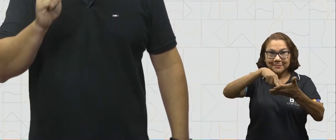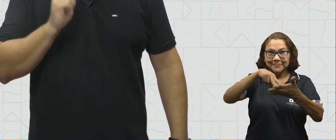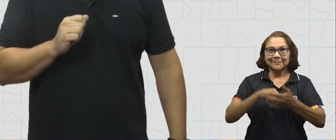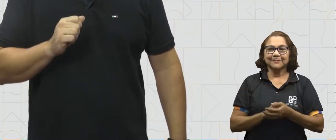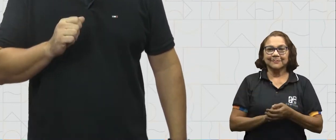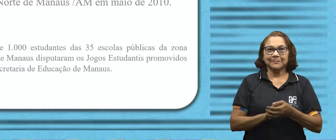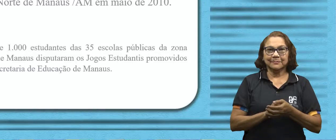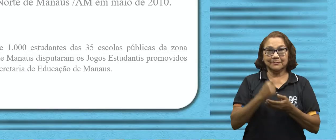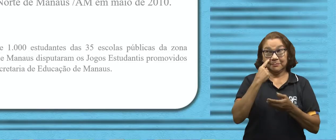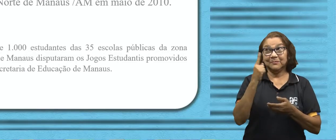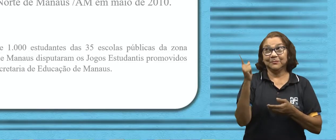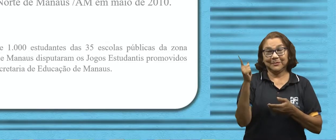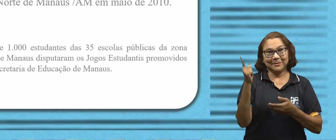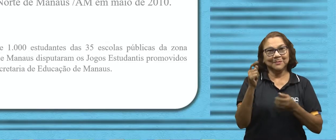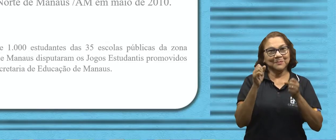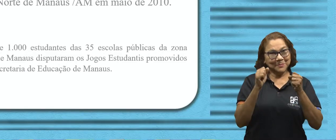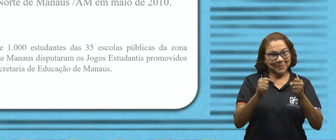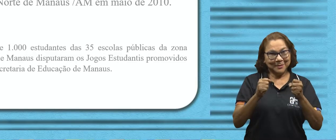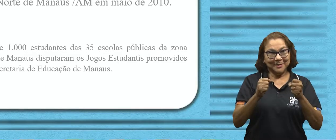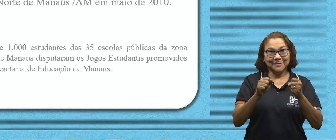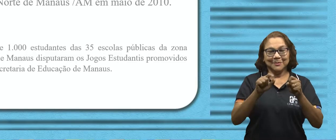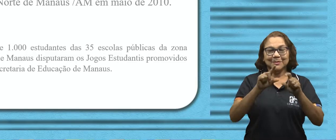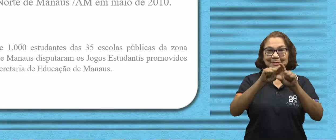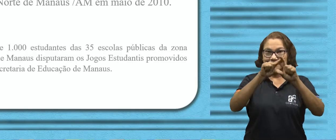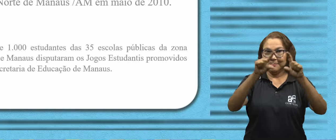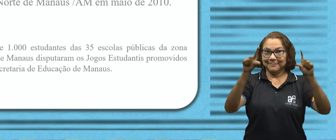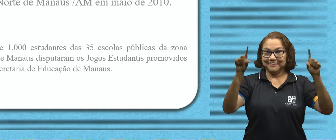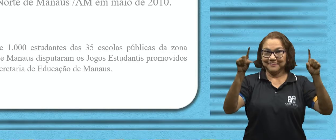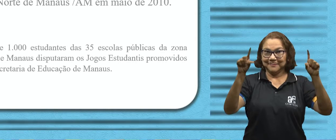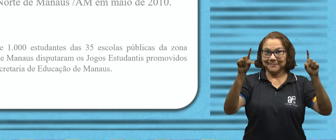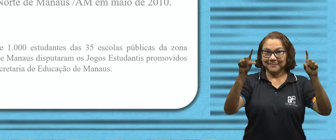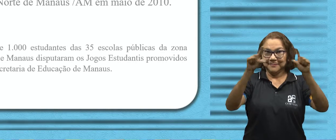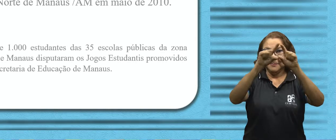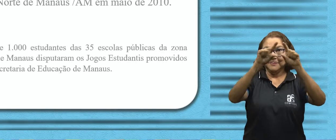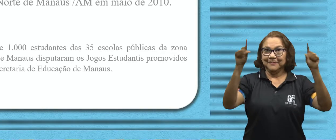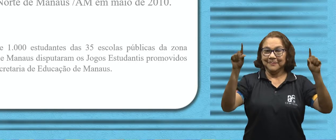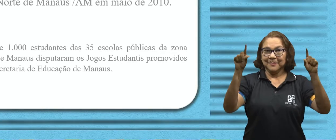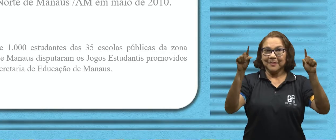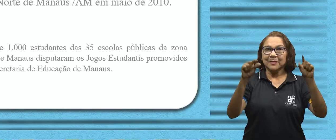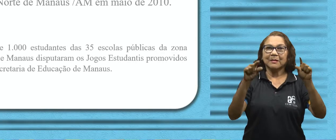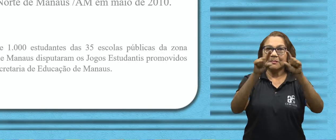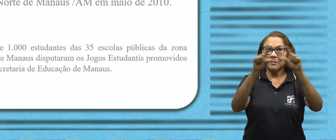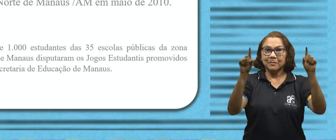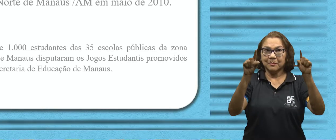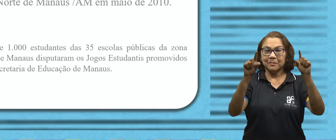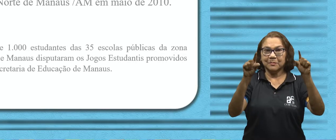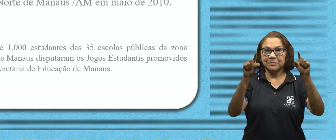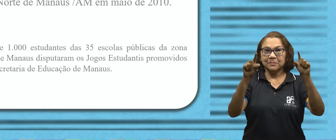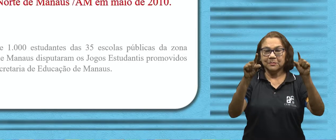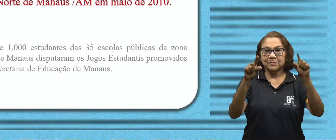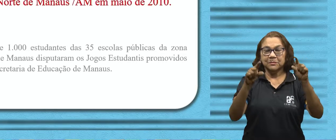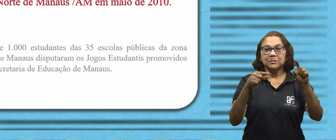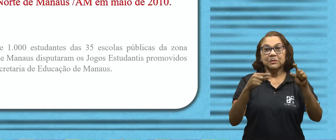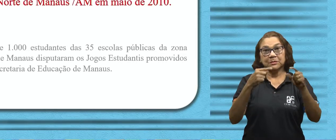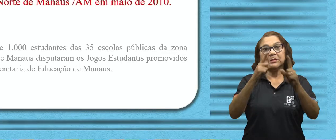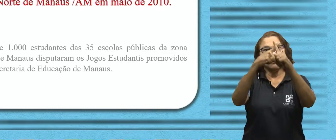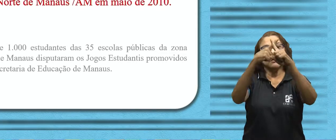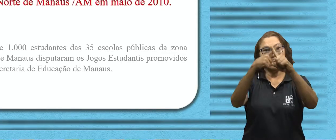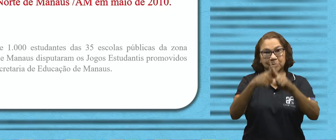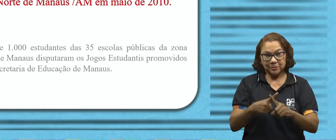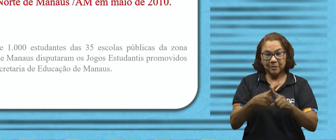eu e você? Pronto, já podemos começar a leitura. Atenção! Vamos começar pelo título.